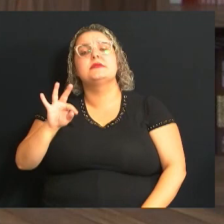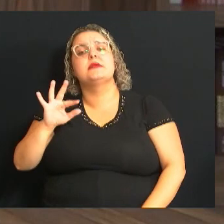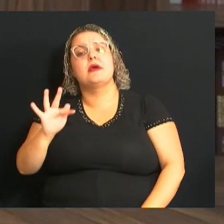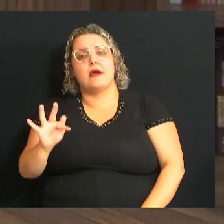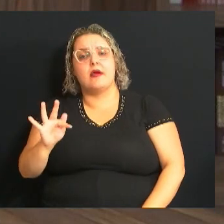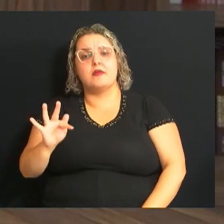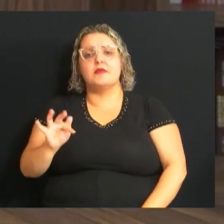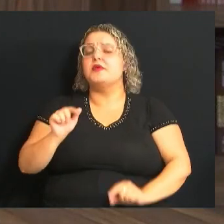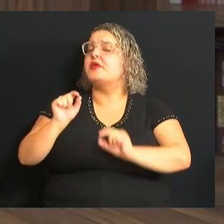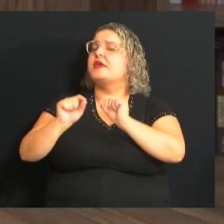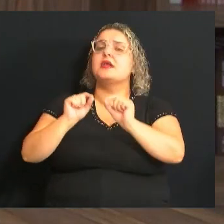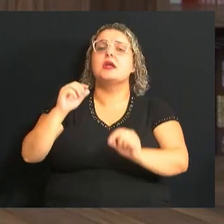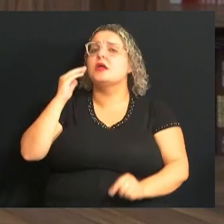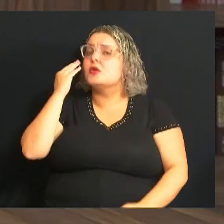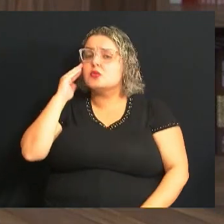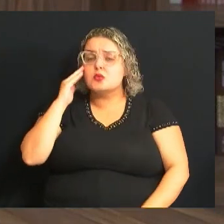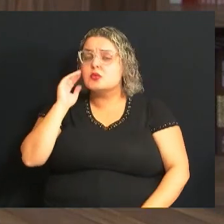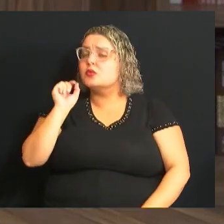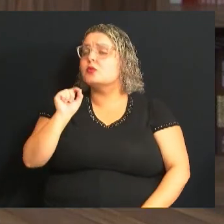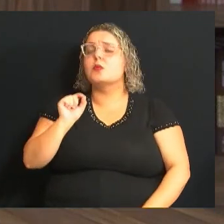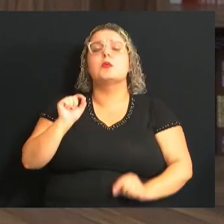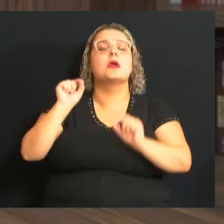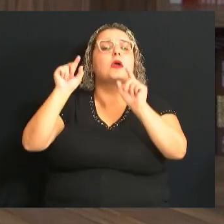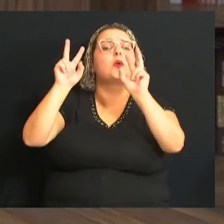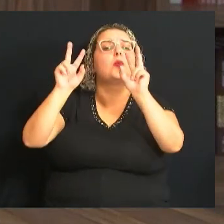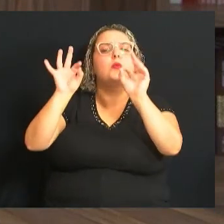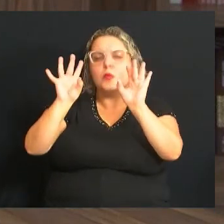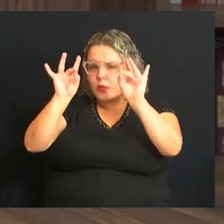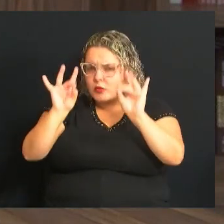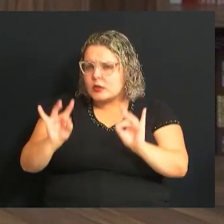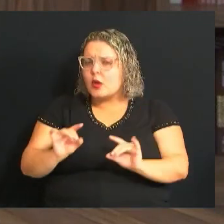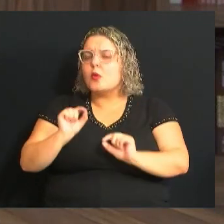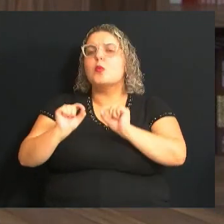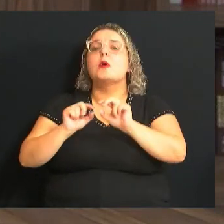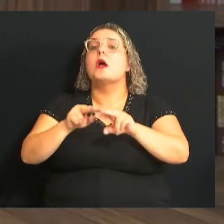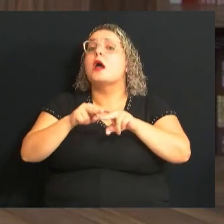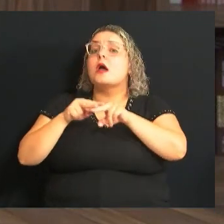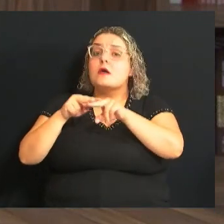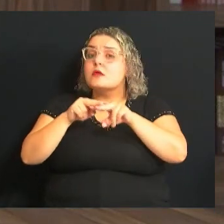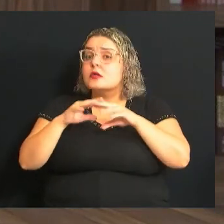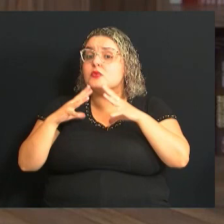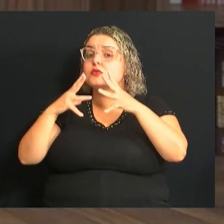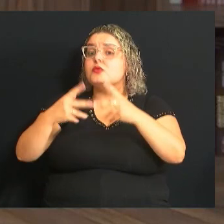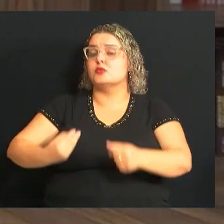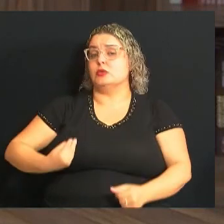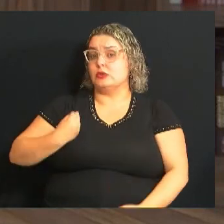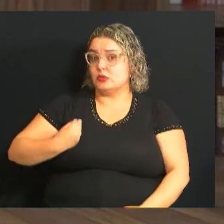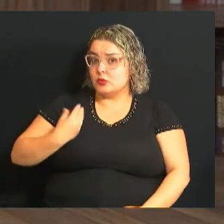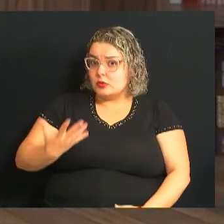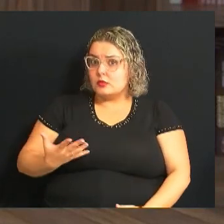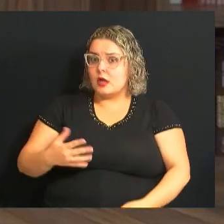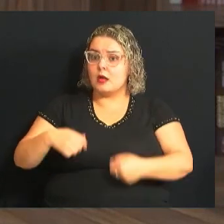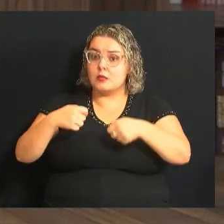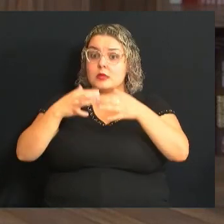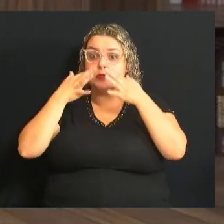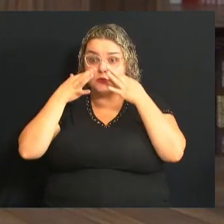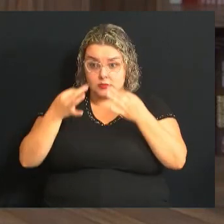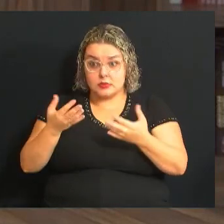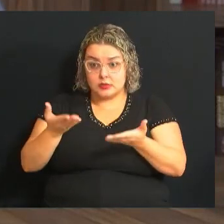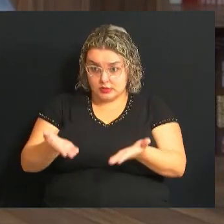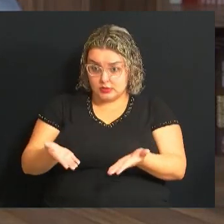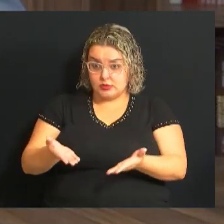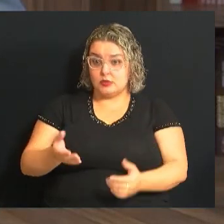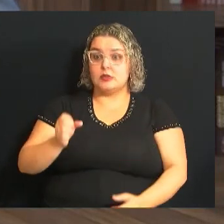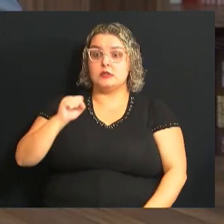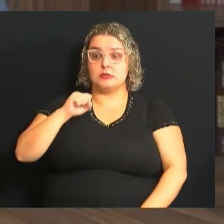quem não entendeu do que se trata, o que é aí essa revisão da vida toda? A gente tem que ficar ligado nisso daí. Isso, a